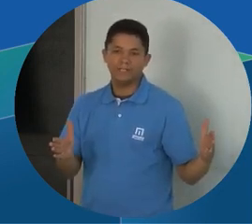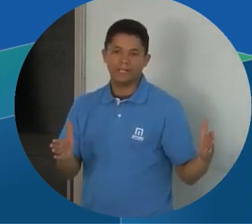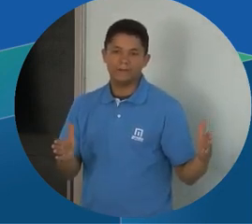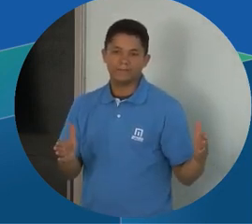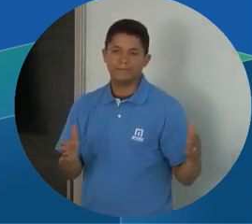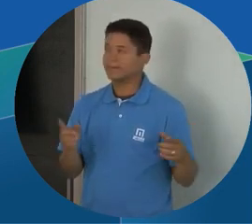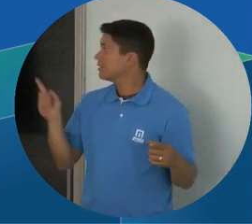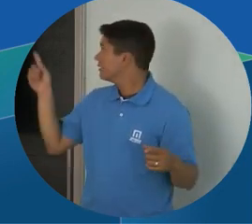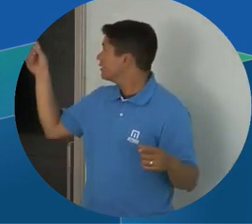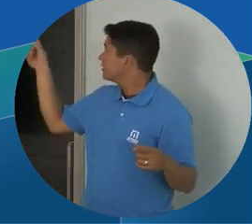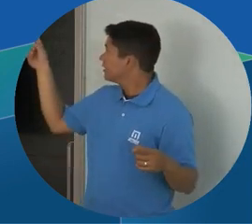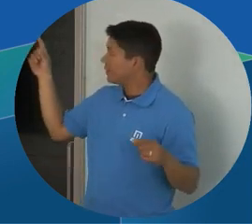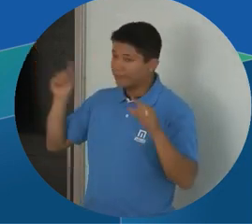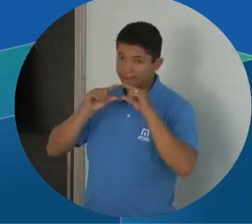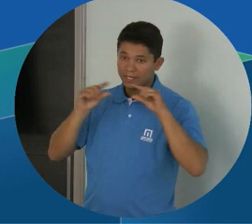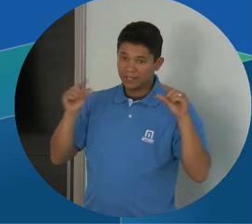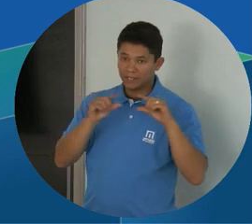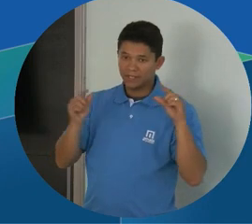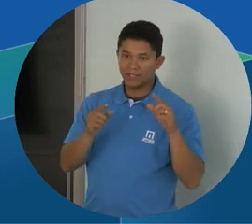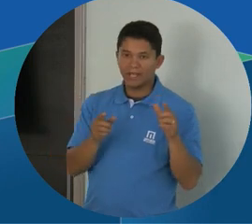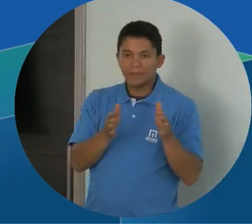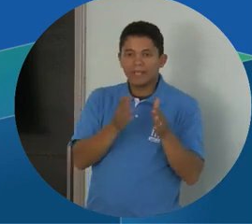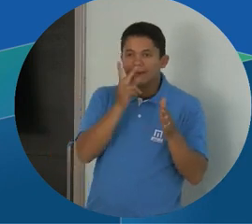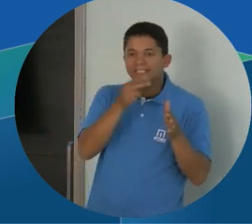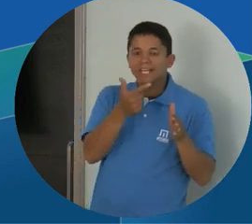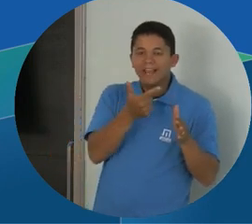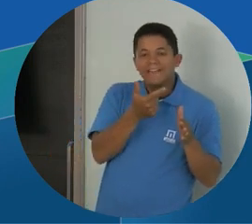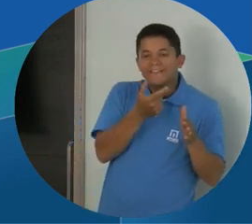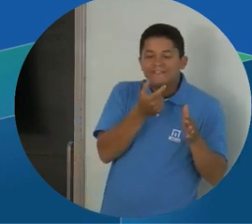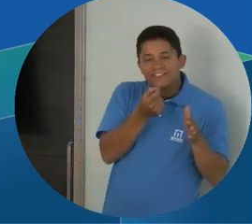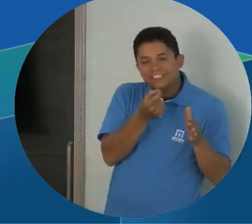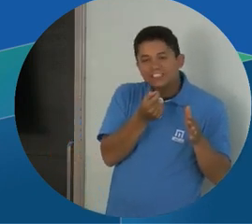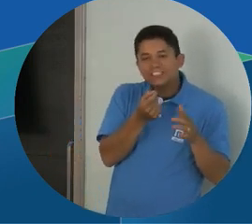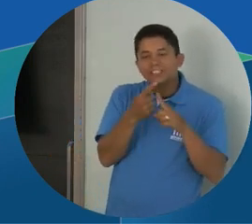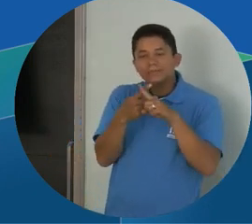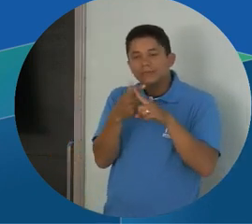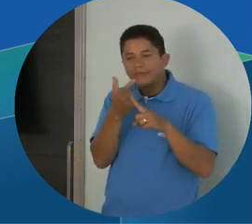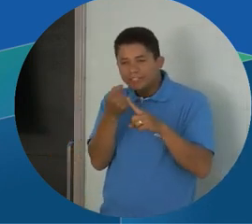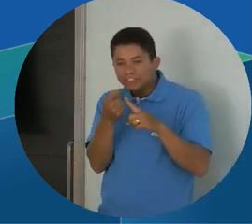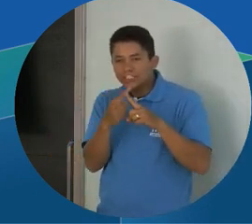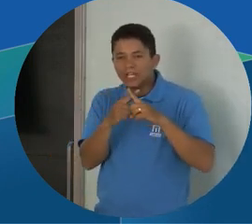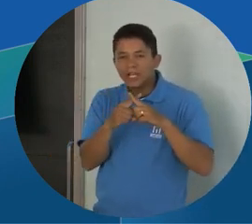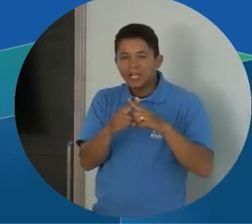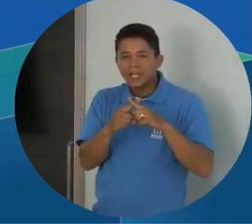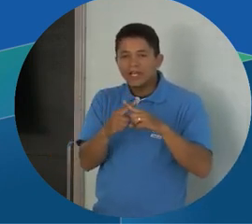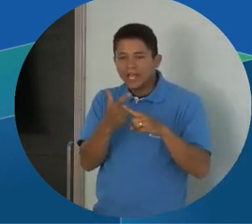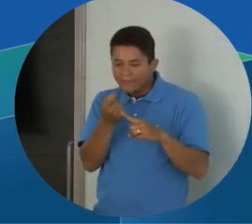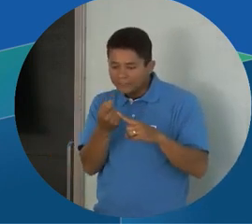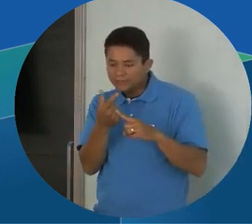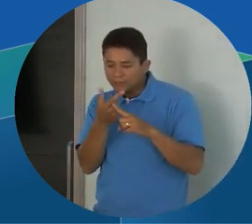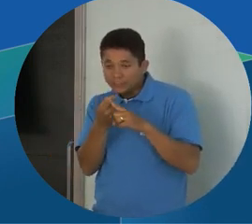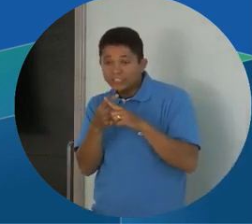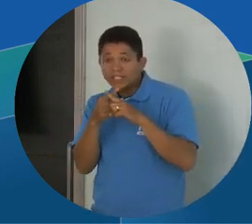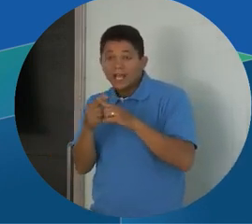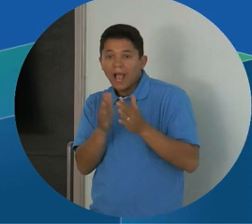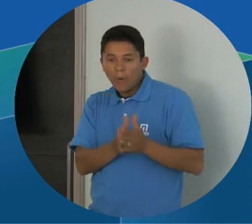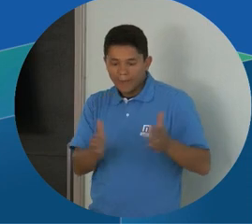gente faz bastante aqui, em vários clientes, principalmente predial,